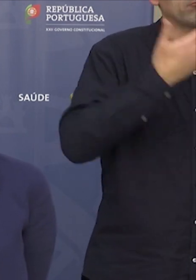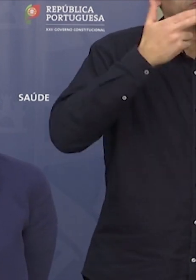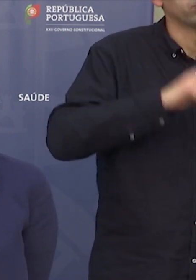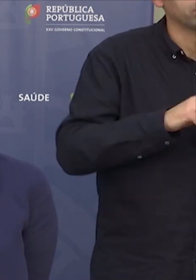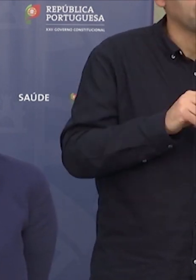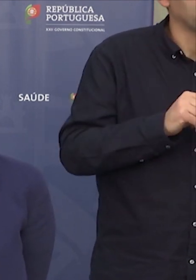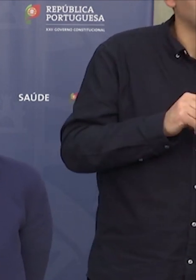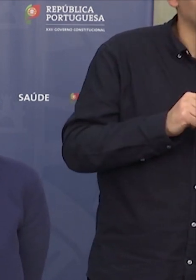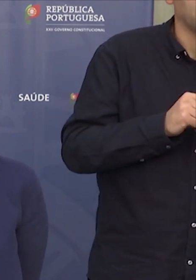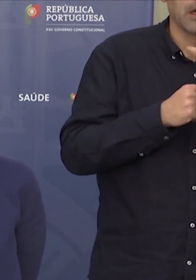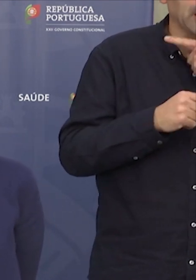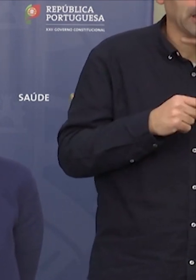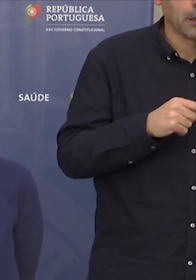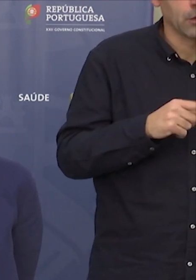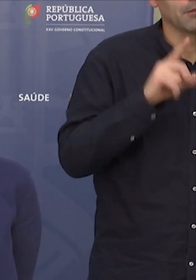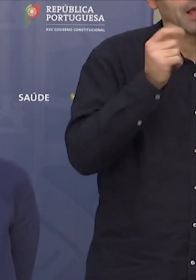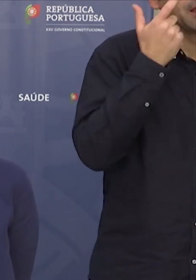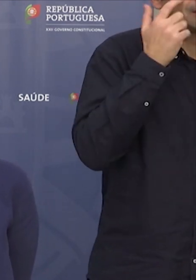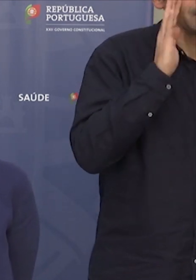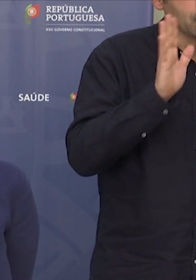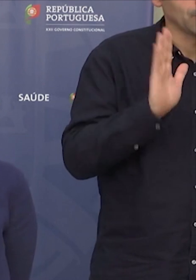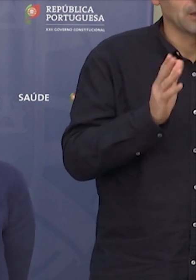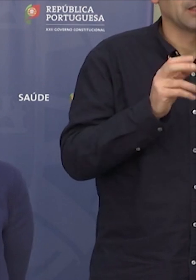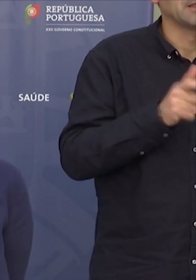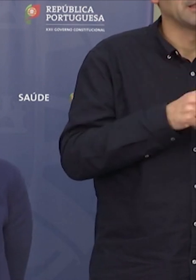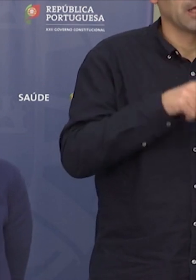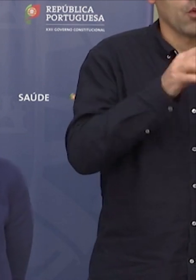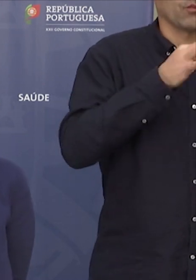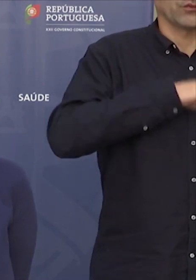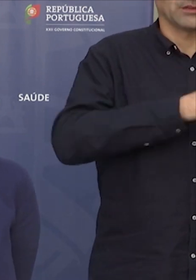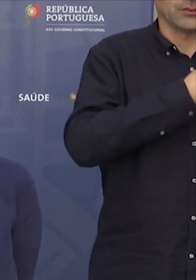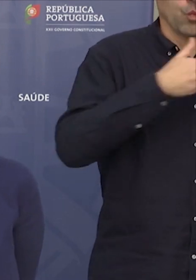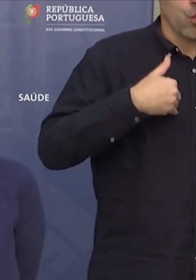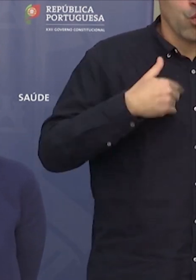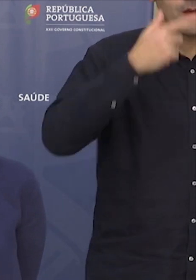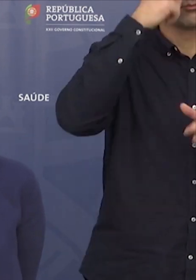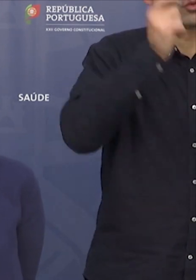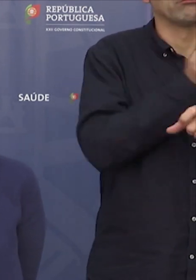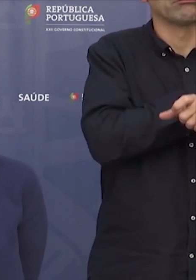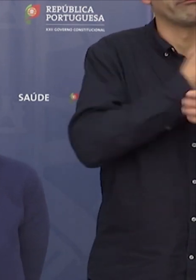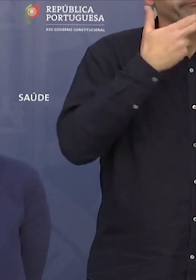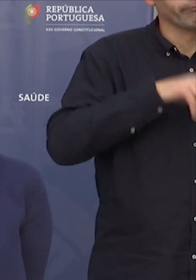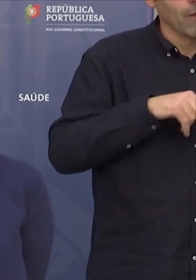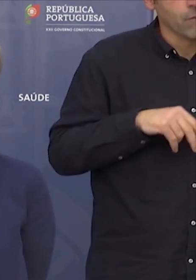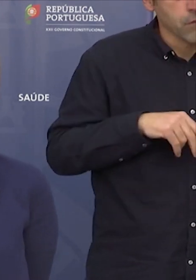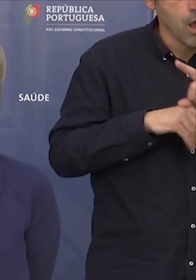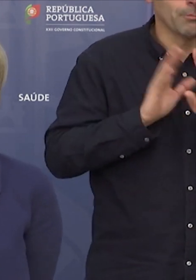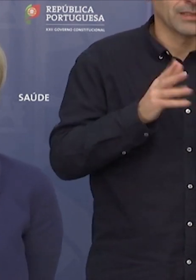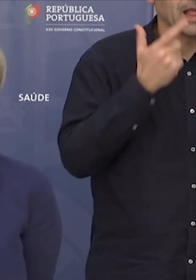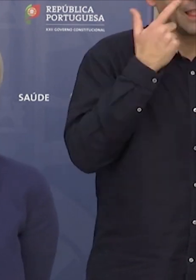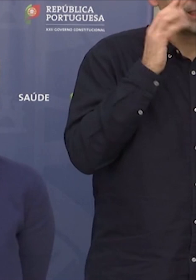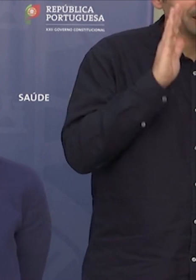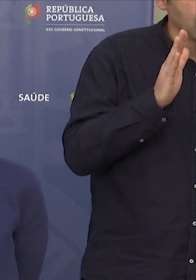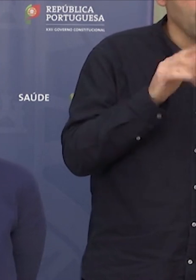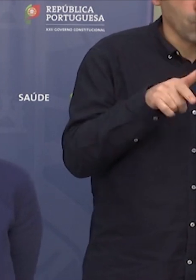e chamar a atenção para a necessidade dos profissionais de saúde e das pessoas que são vacinadas estarem atentos